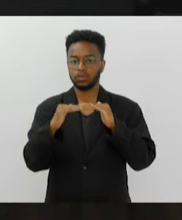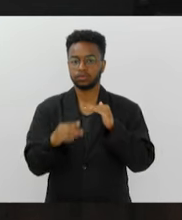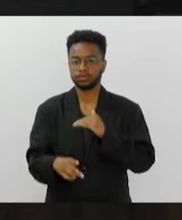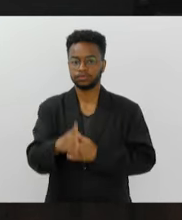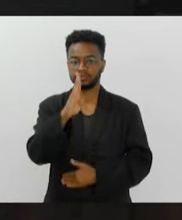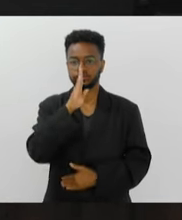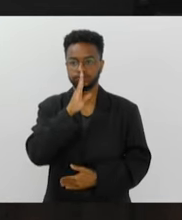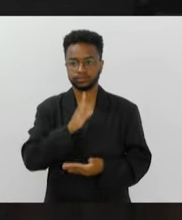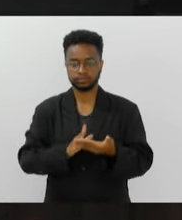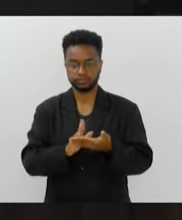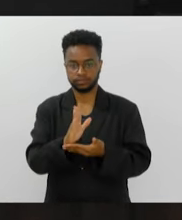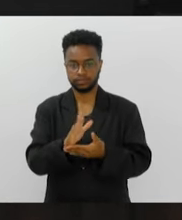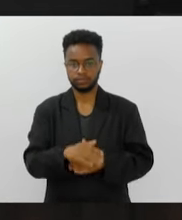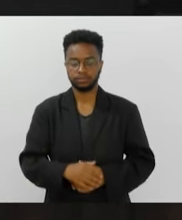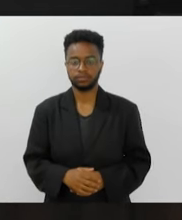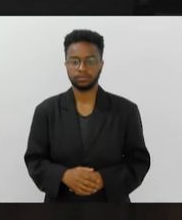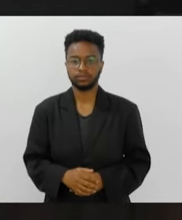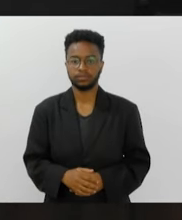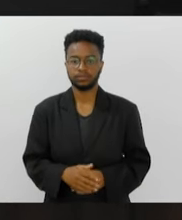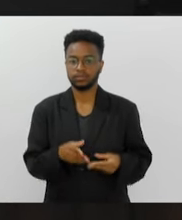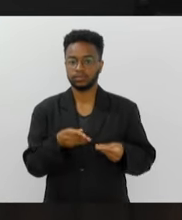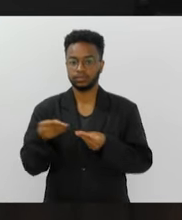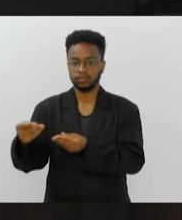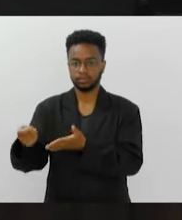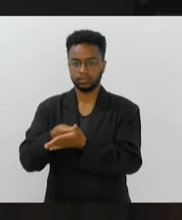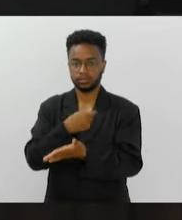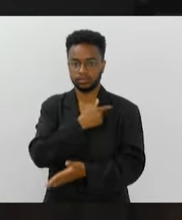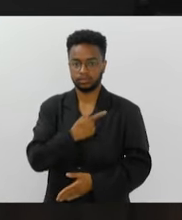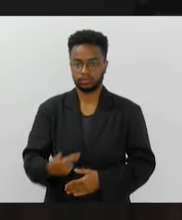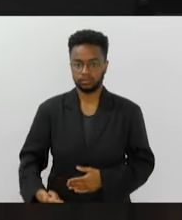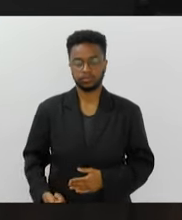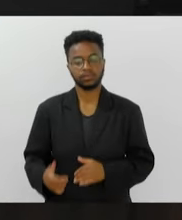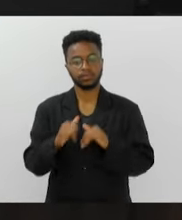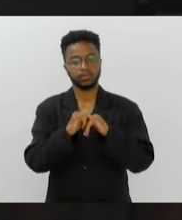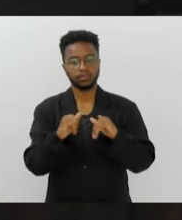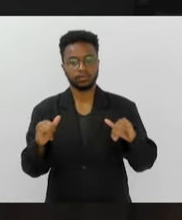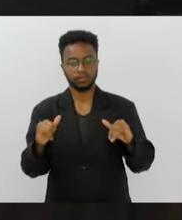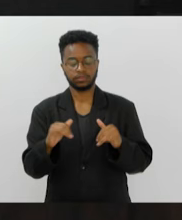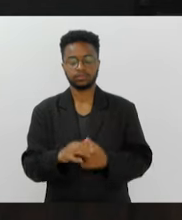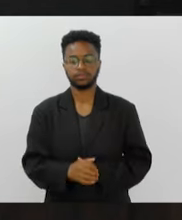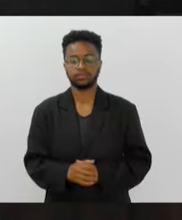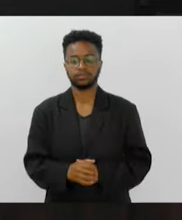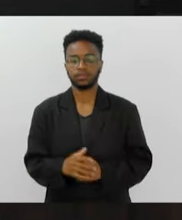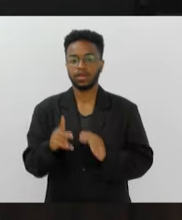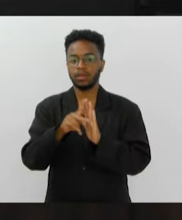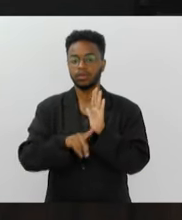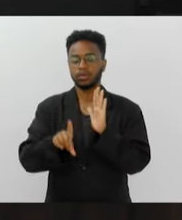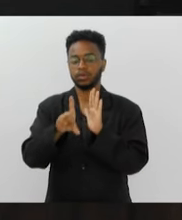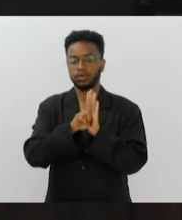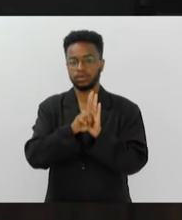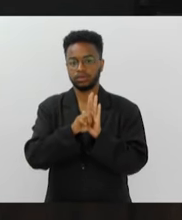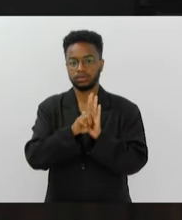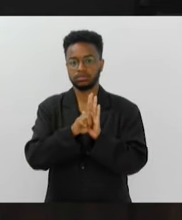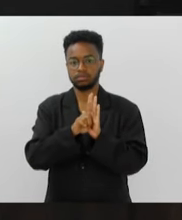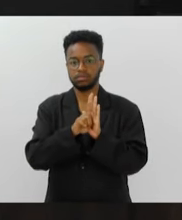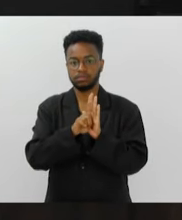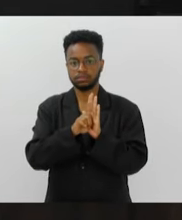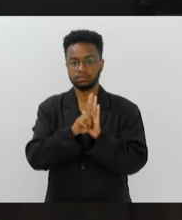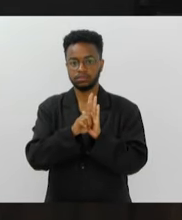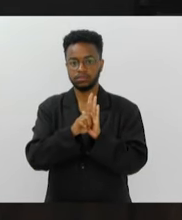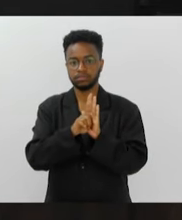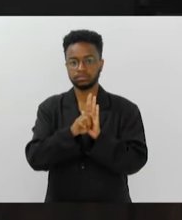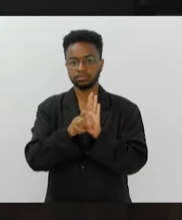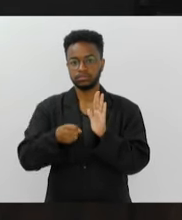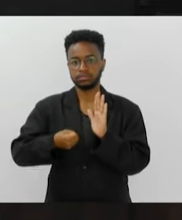permaneçam Como estão aprovado vai autógrafo anuncio projeto de lei